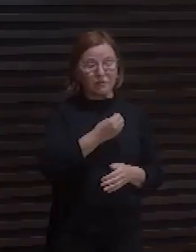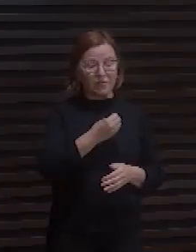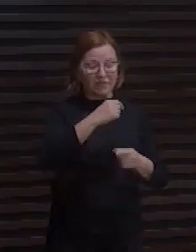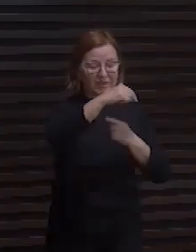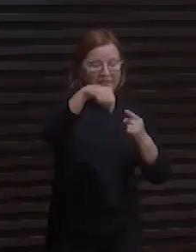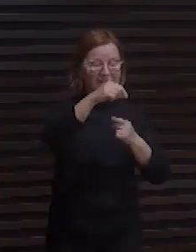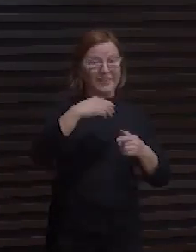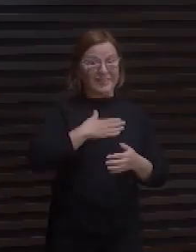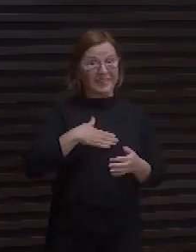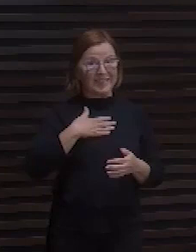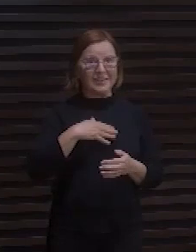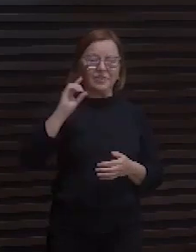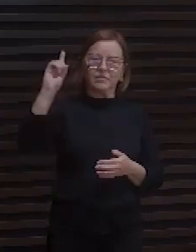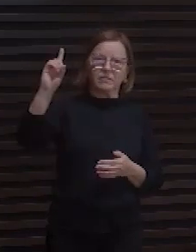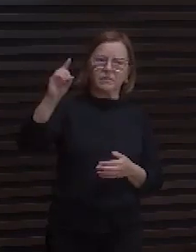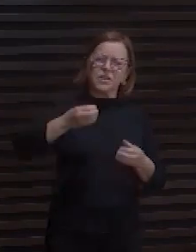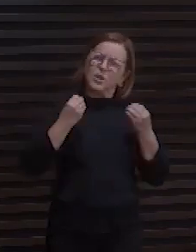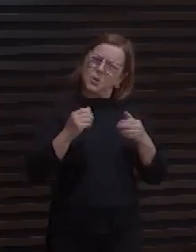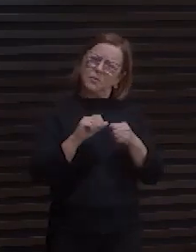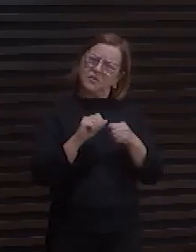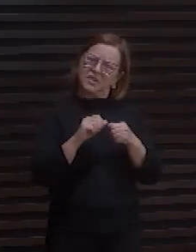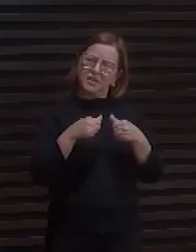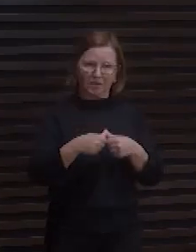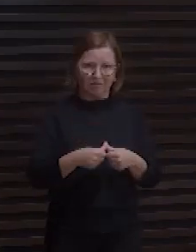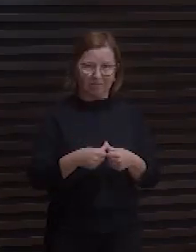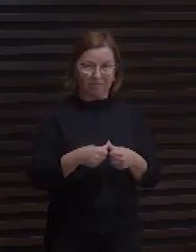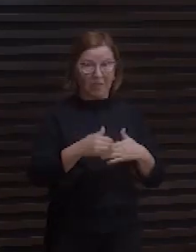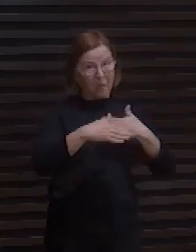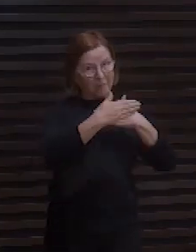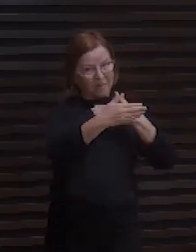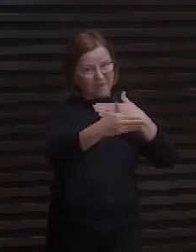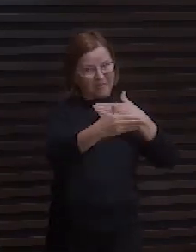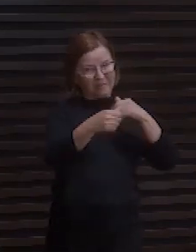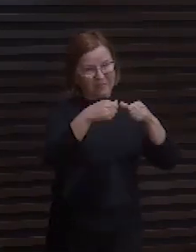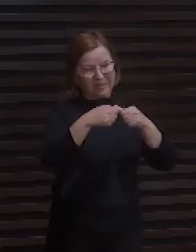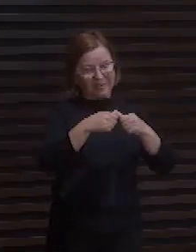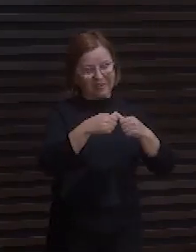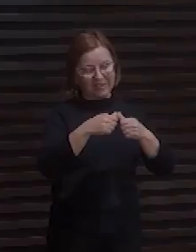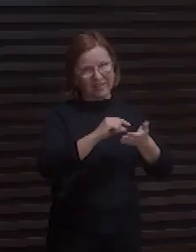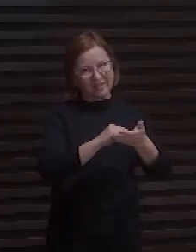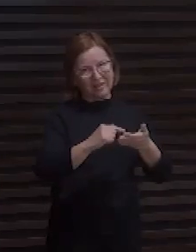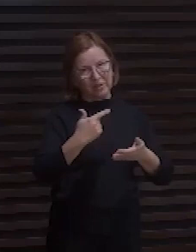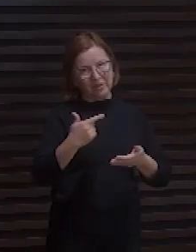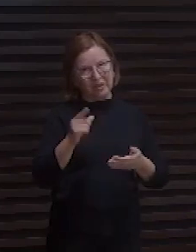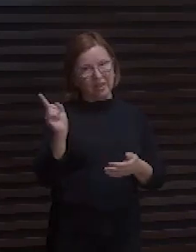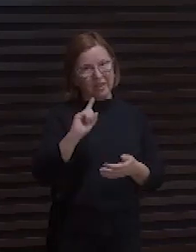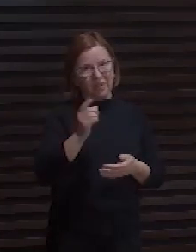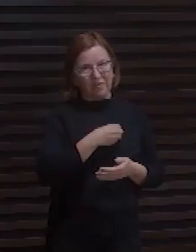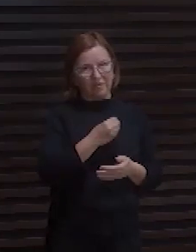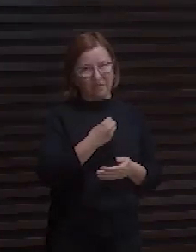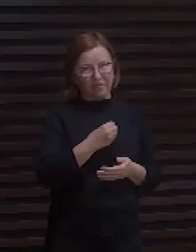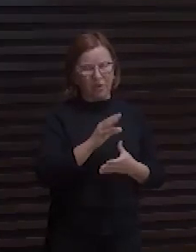Deus. E como nós faremos isto? É um processo que está no versículo 2. E não vivam conforme